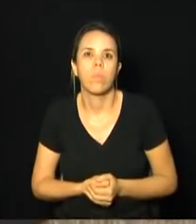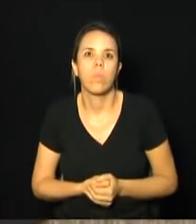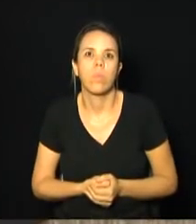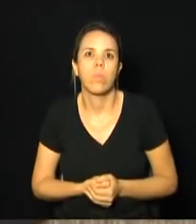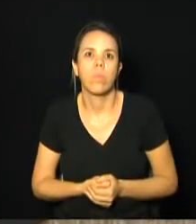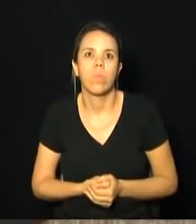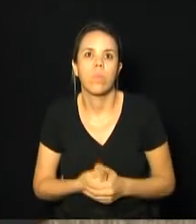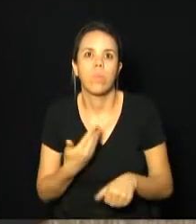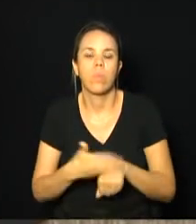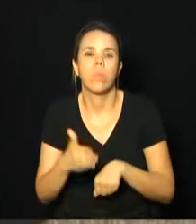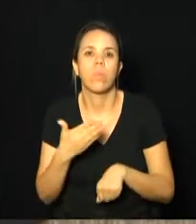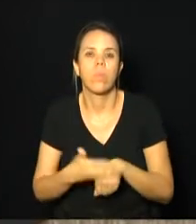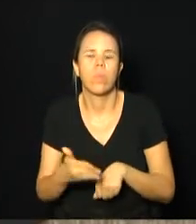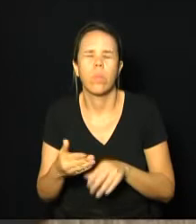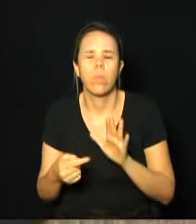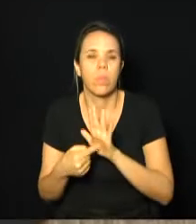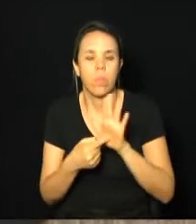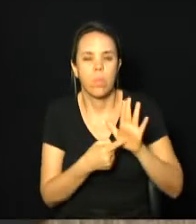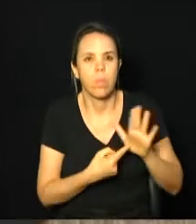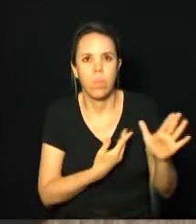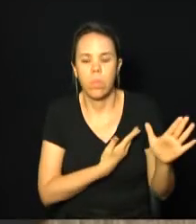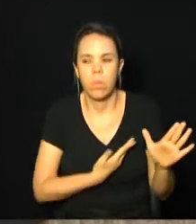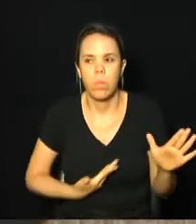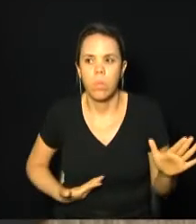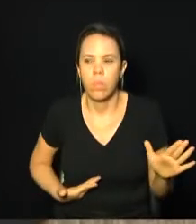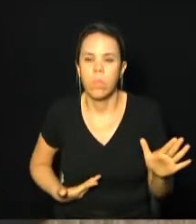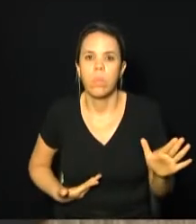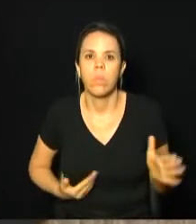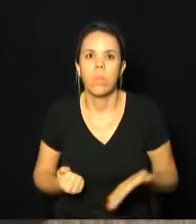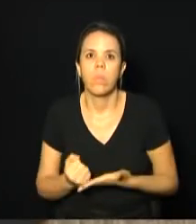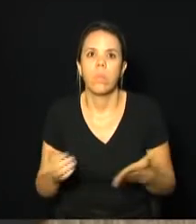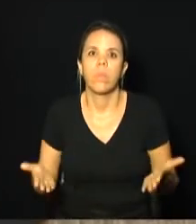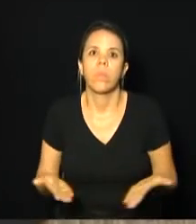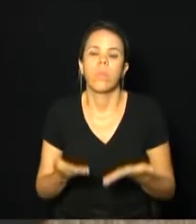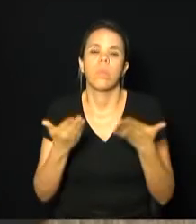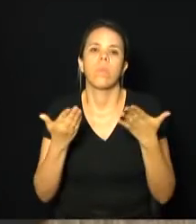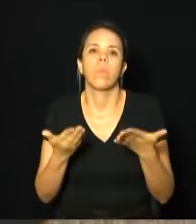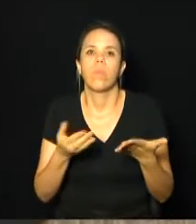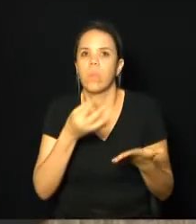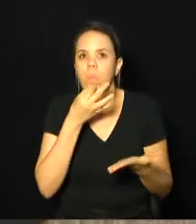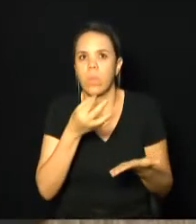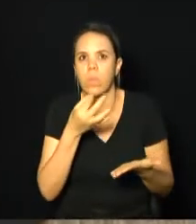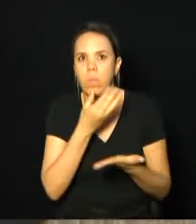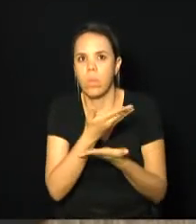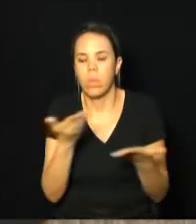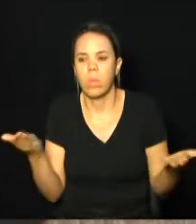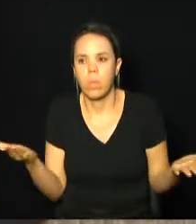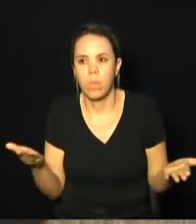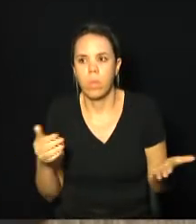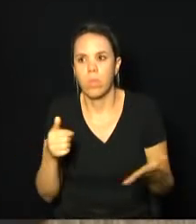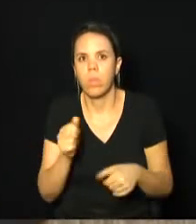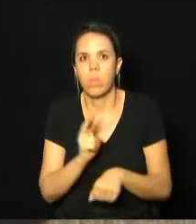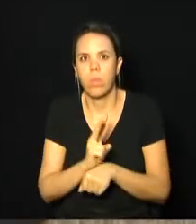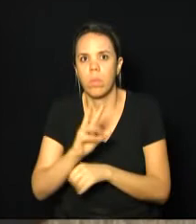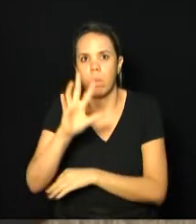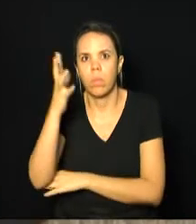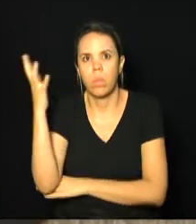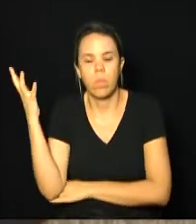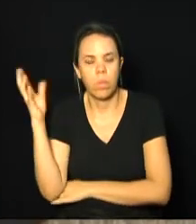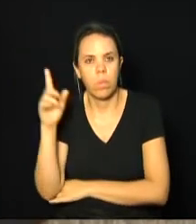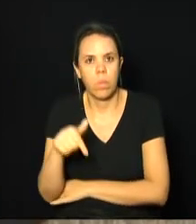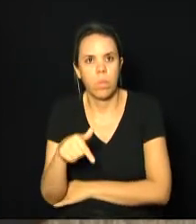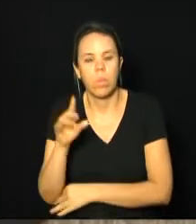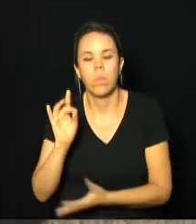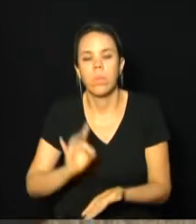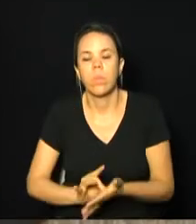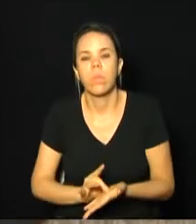colocar em prática, né? Apontar para o poder público, colaborando com essas sugestões para que a área de preservação ambiental seja